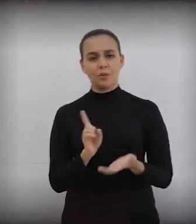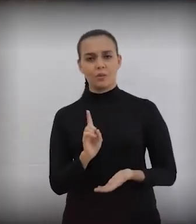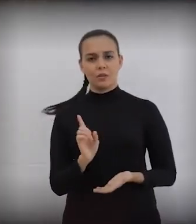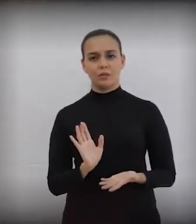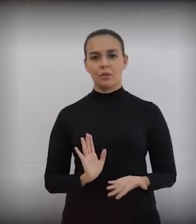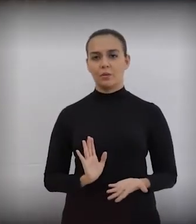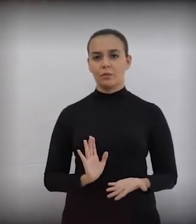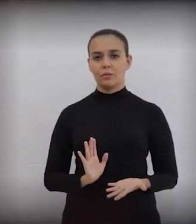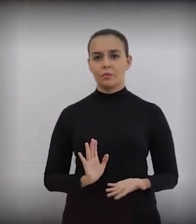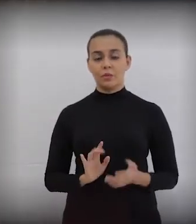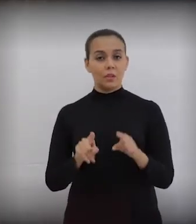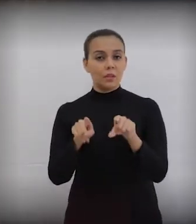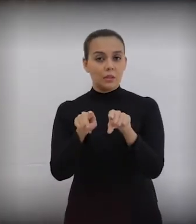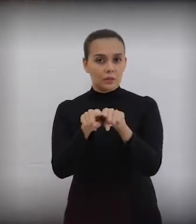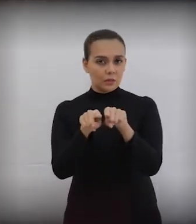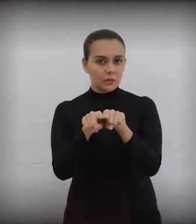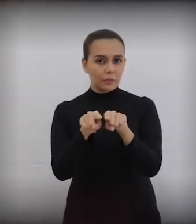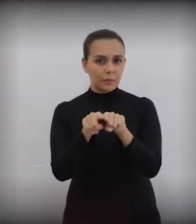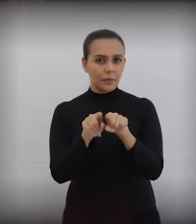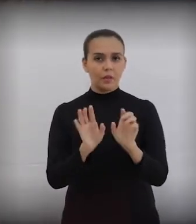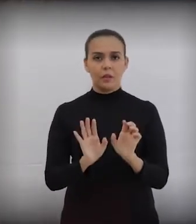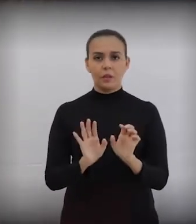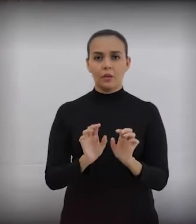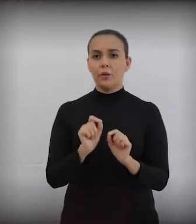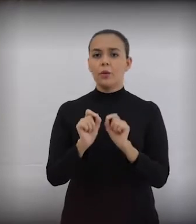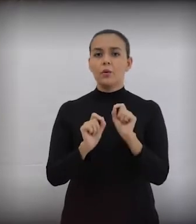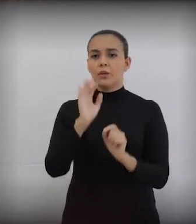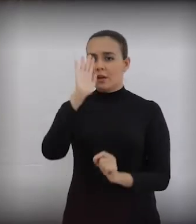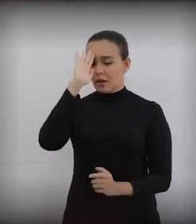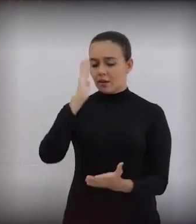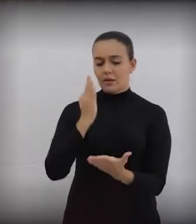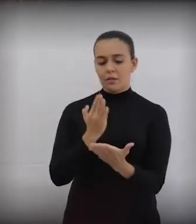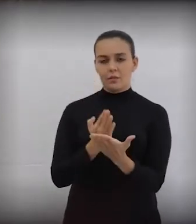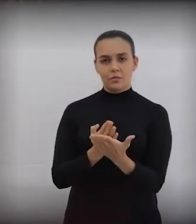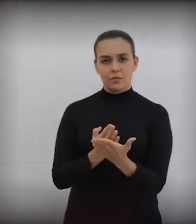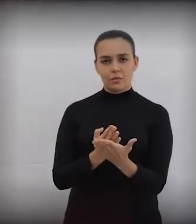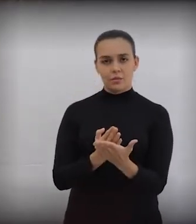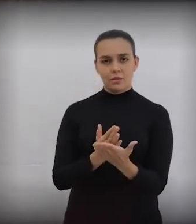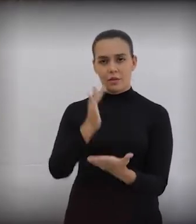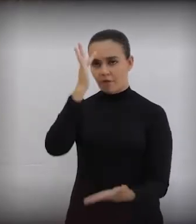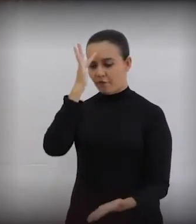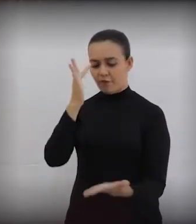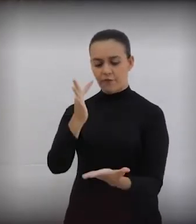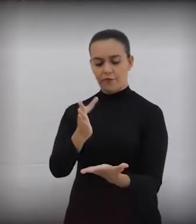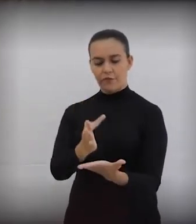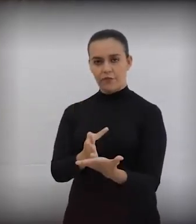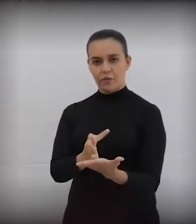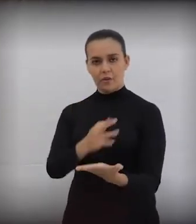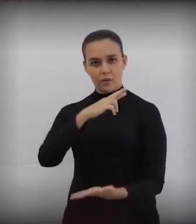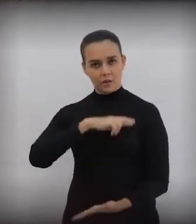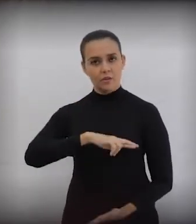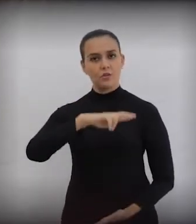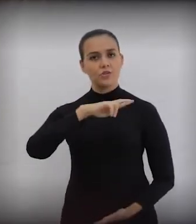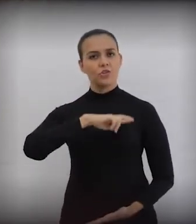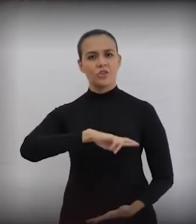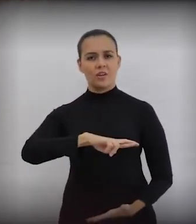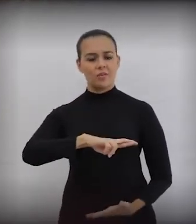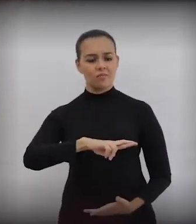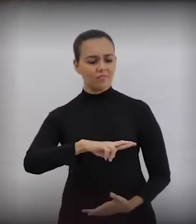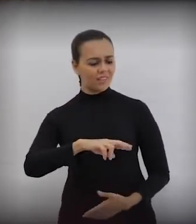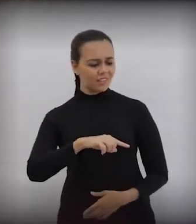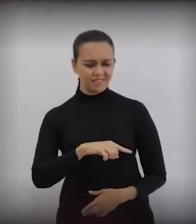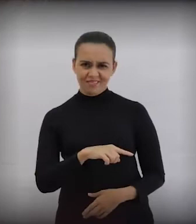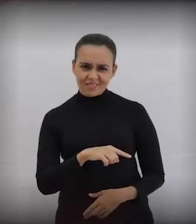verdadeiro. Aquilo que é da conta da fé, da religião, é quase que classificado